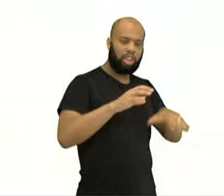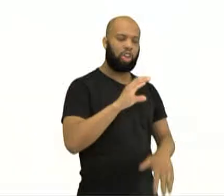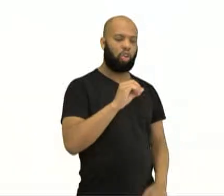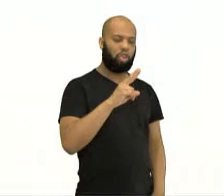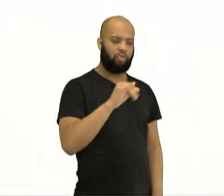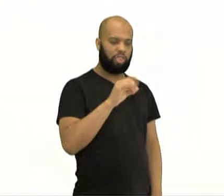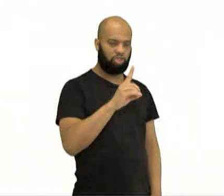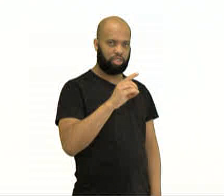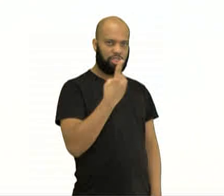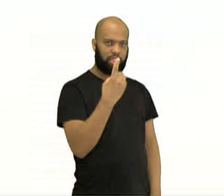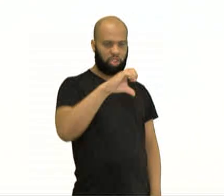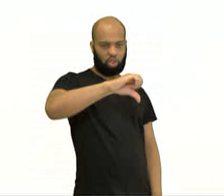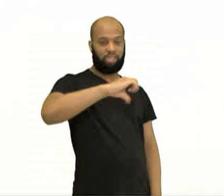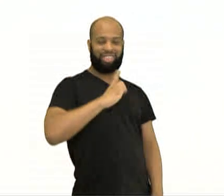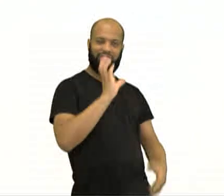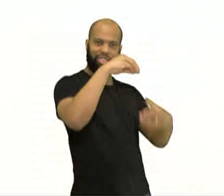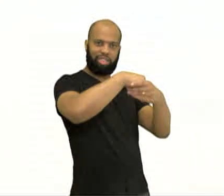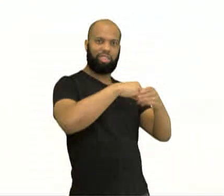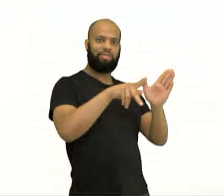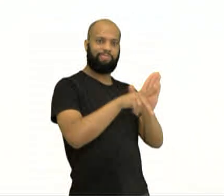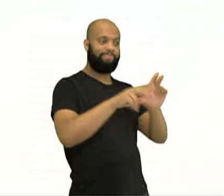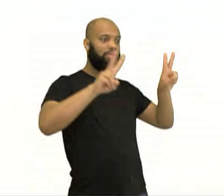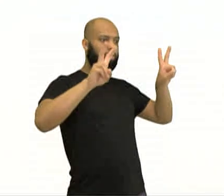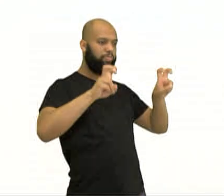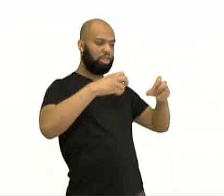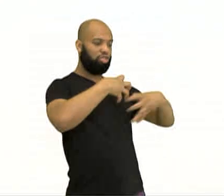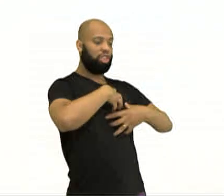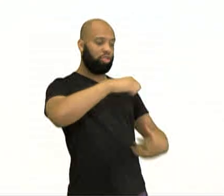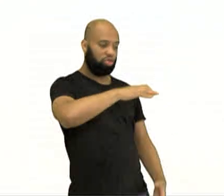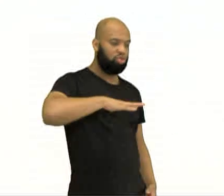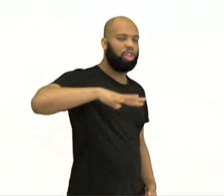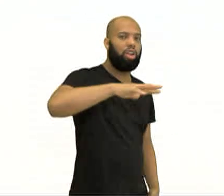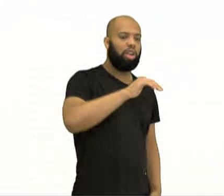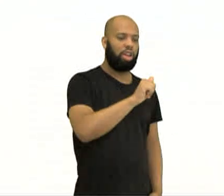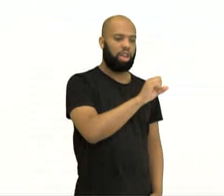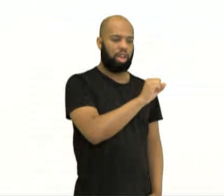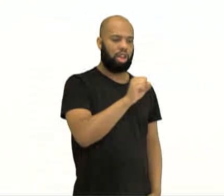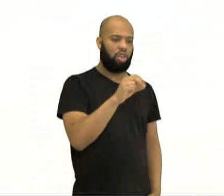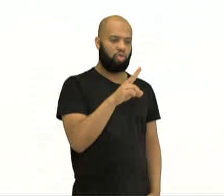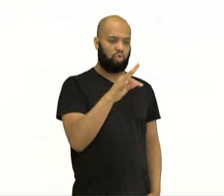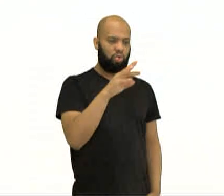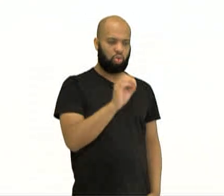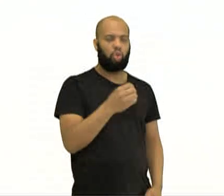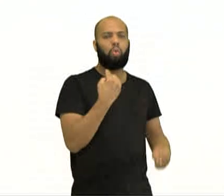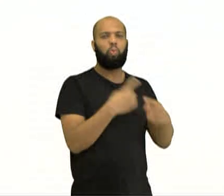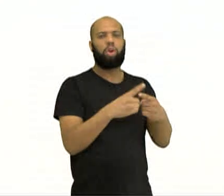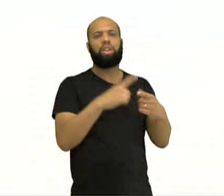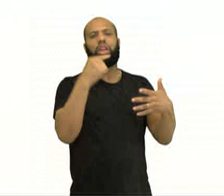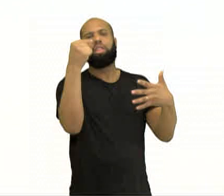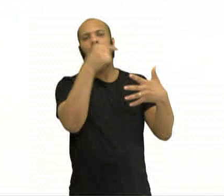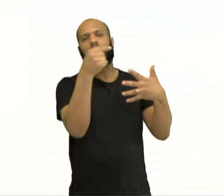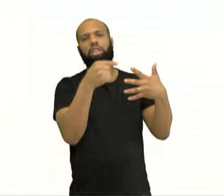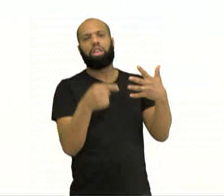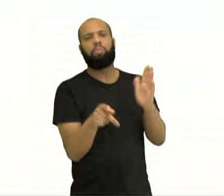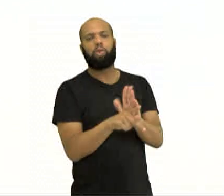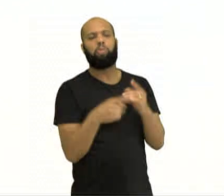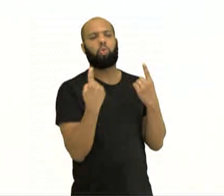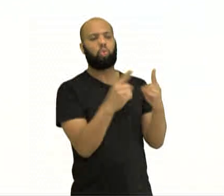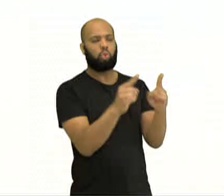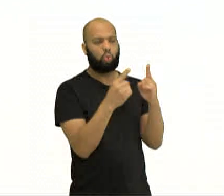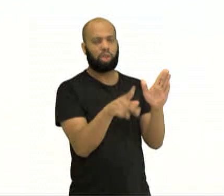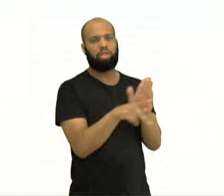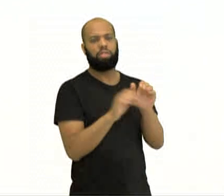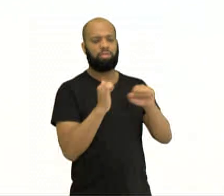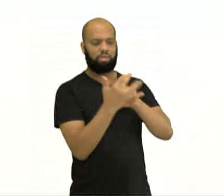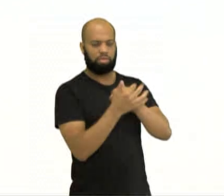assunto, que é o amplo, por que ele é um assunto? Porque nós temos várias medidas de combate, não temos? Várias situações podemos